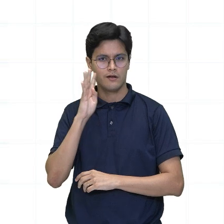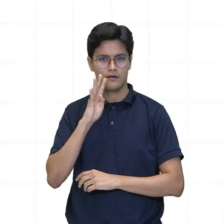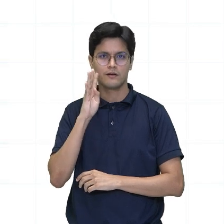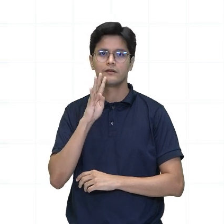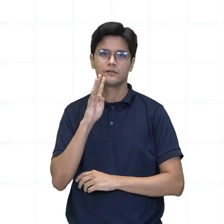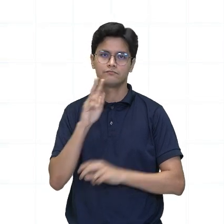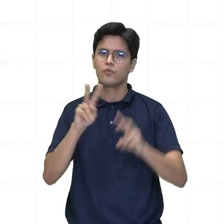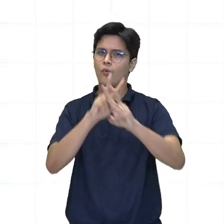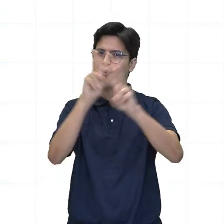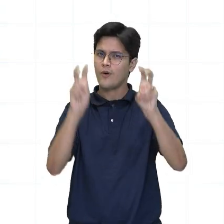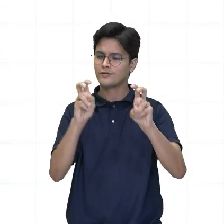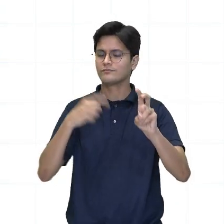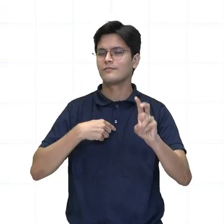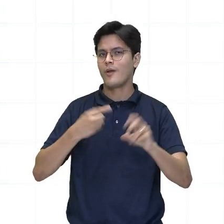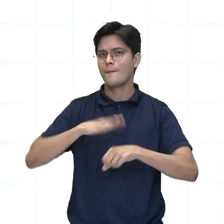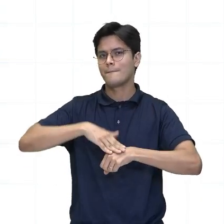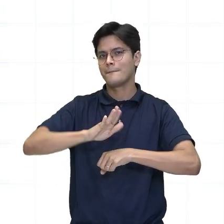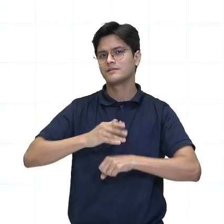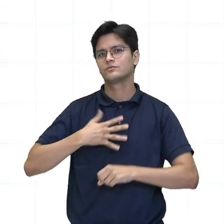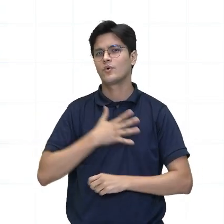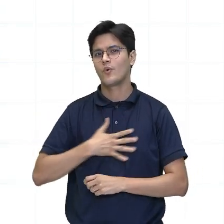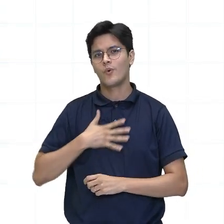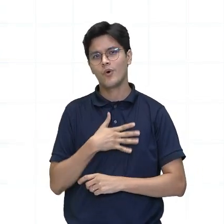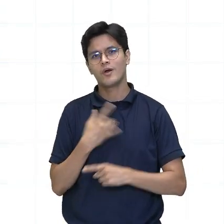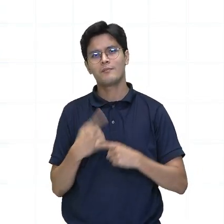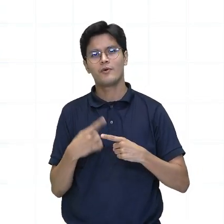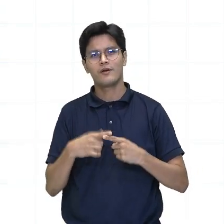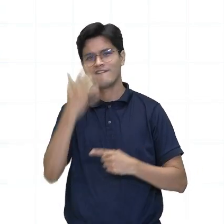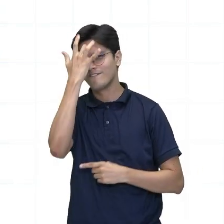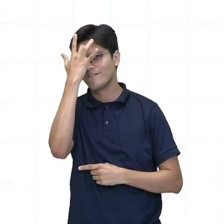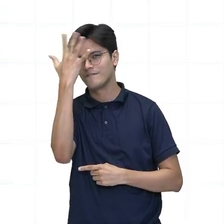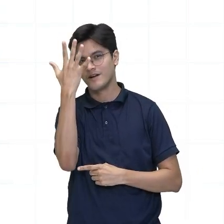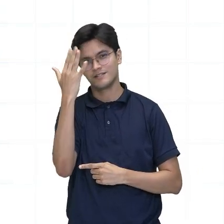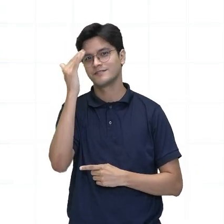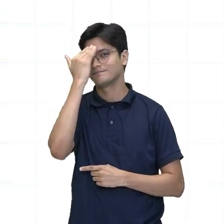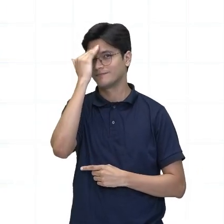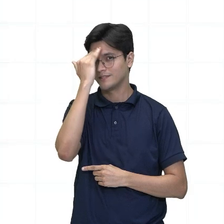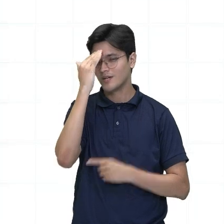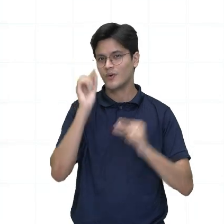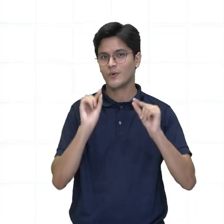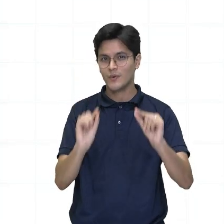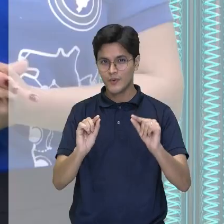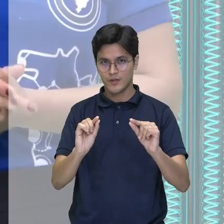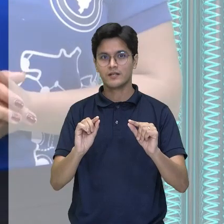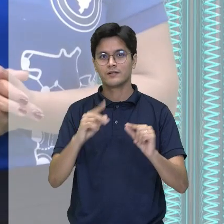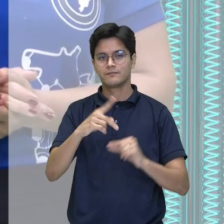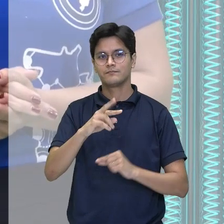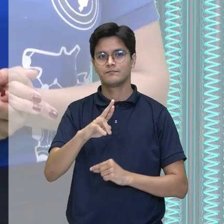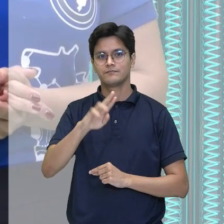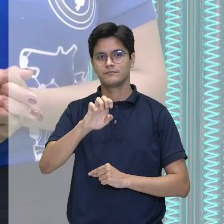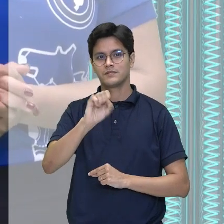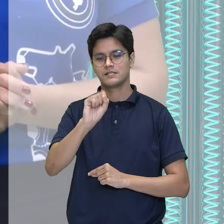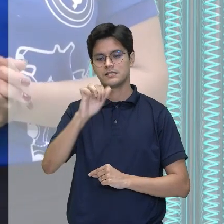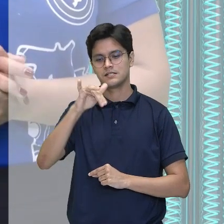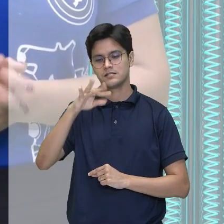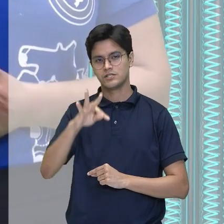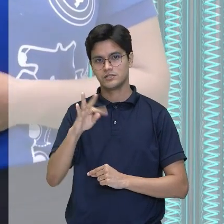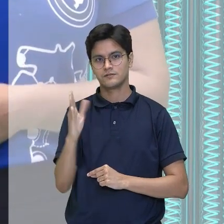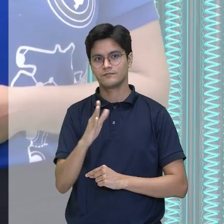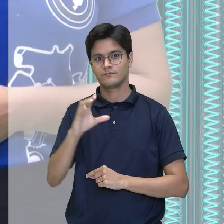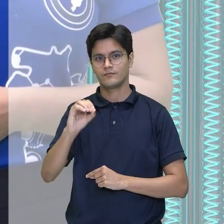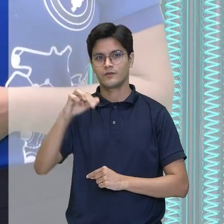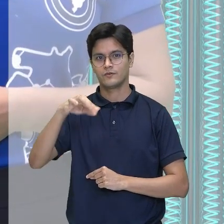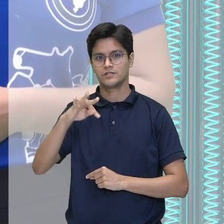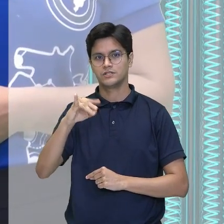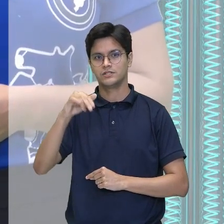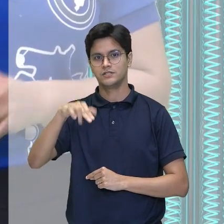mais gosto, porque ele é bem fácil de entender, certo? Que é o present continuous, alright?